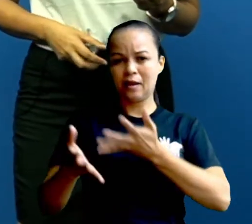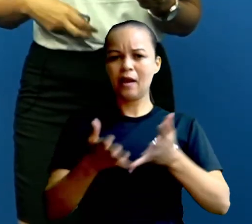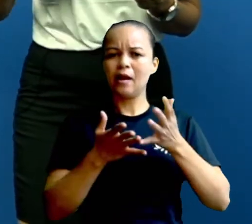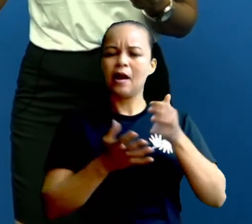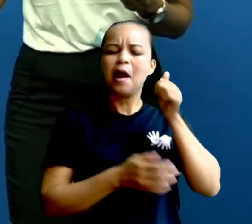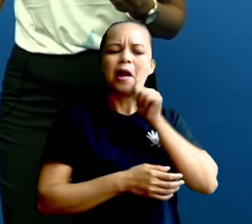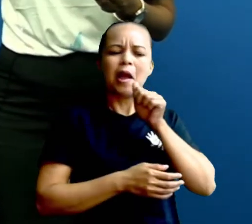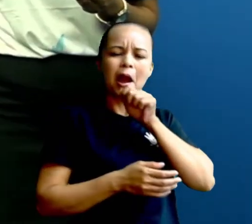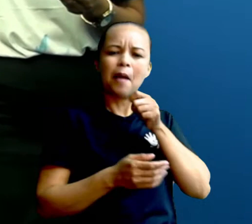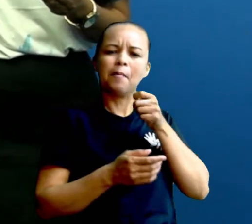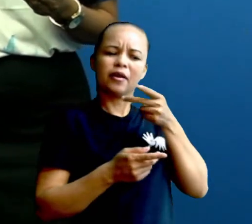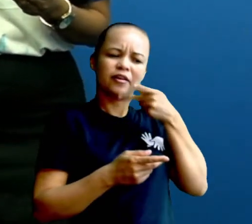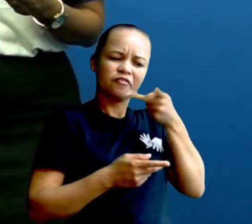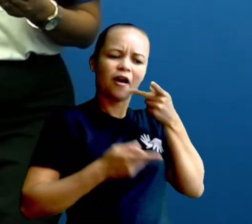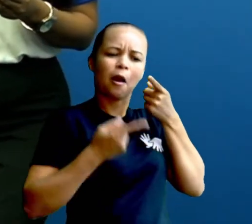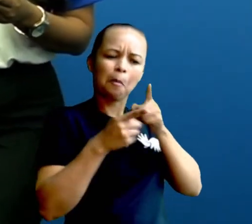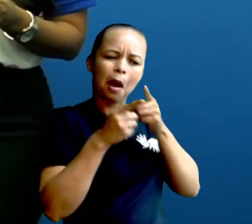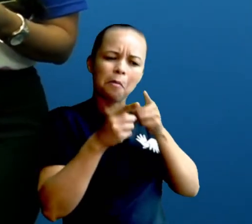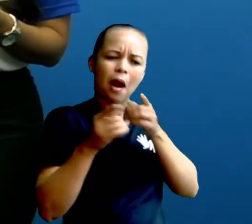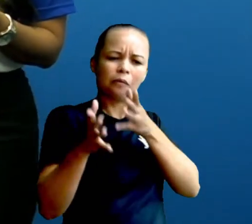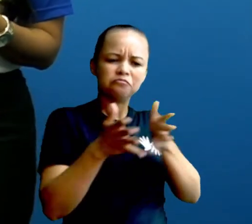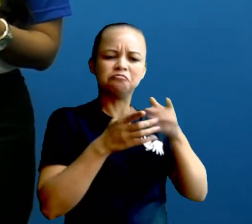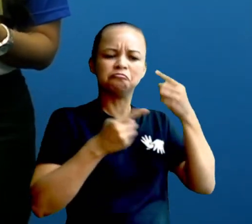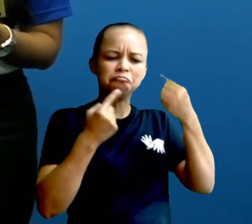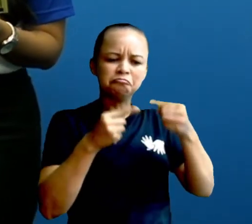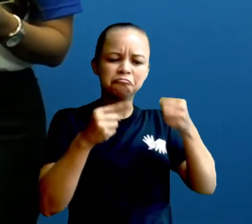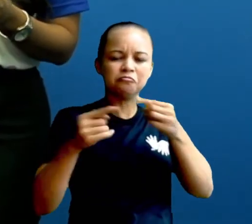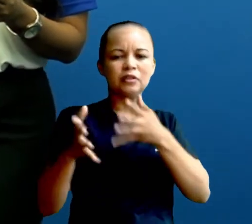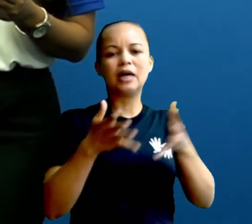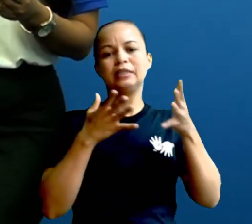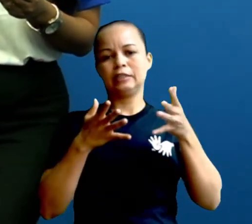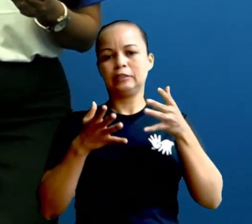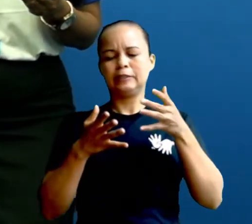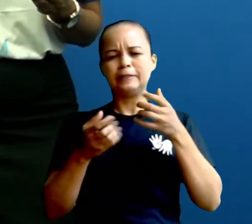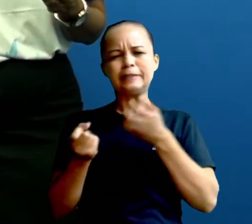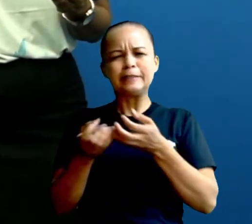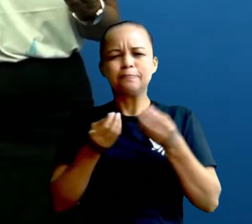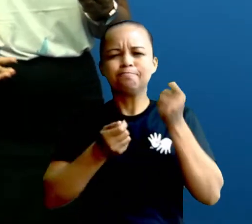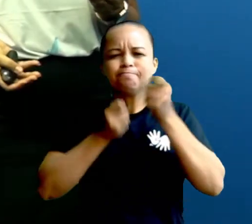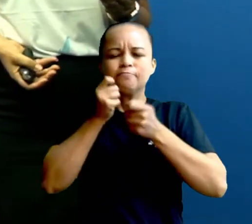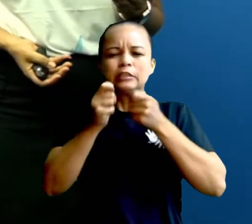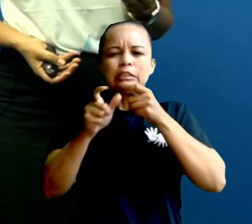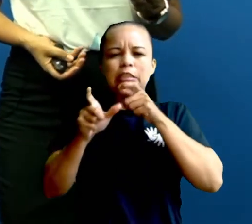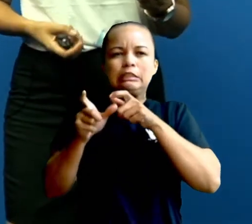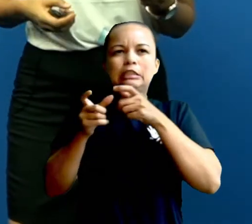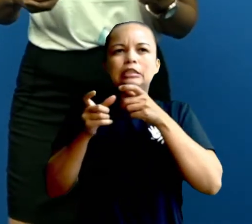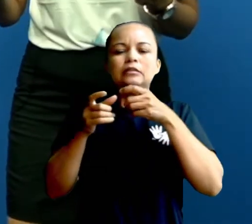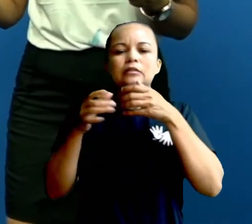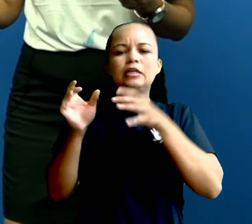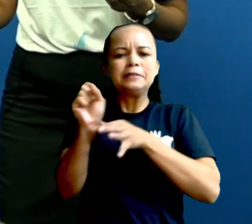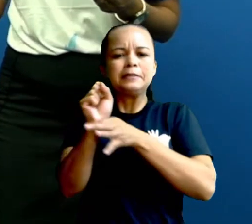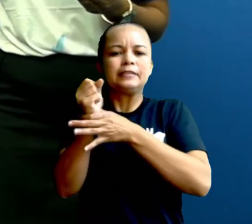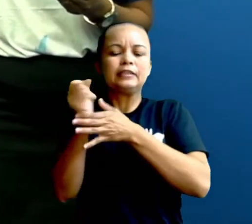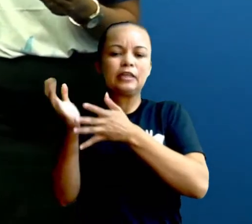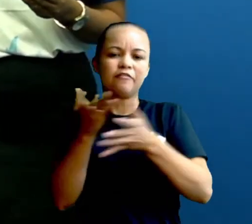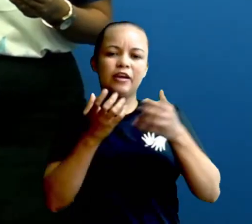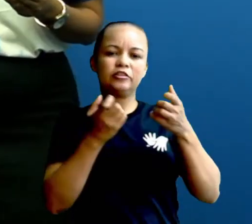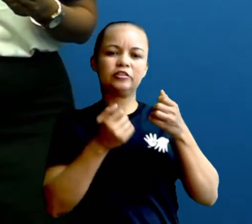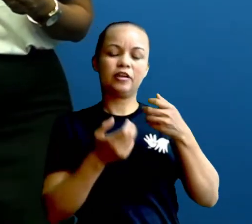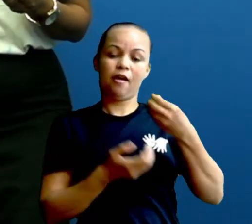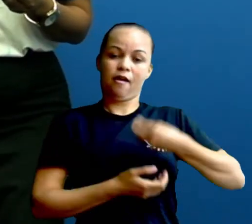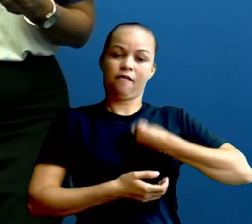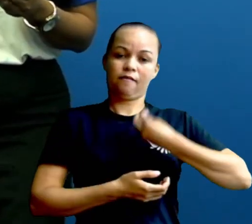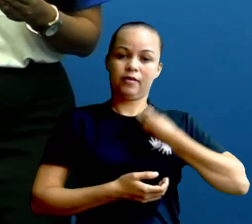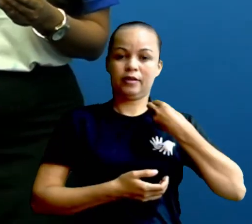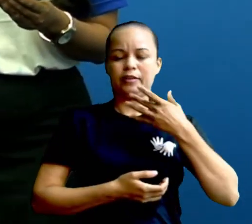candura, é mãe que surta, reclama e que se sente insegura, que apesar de suas dores, reveste a vida de